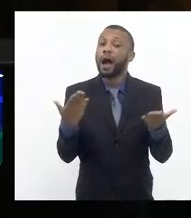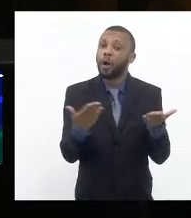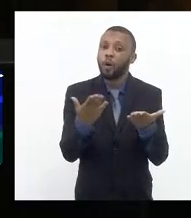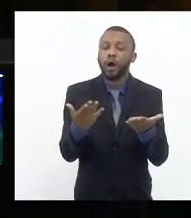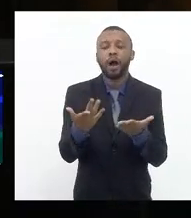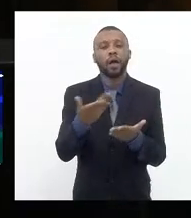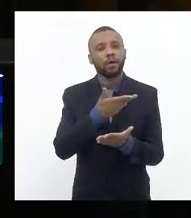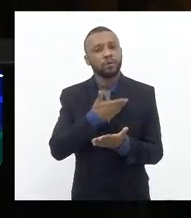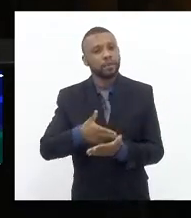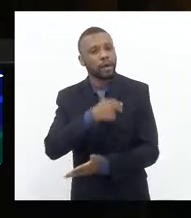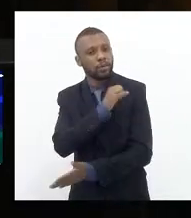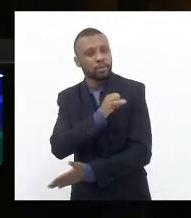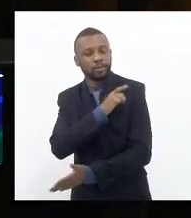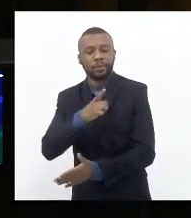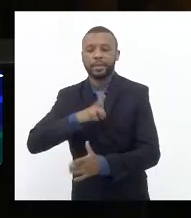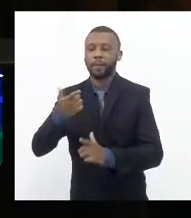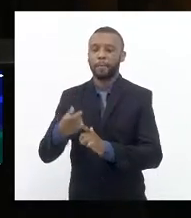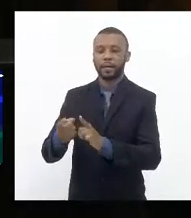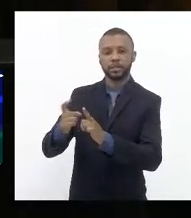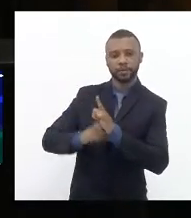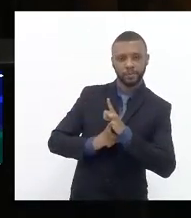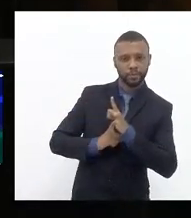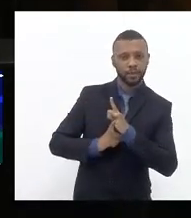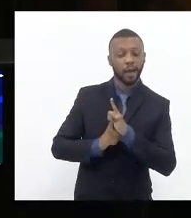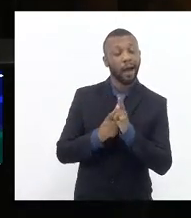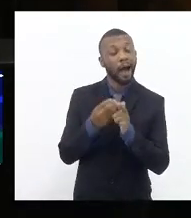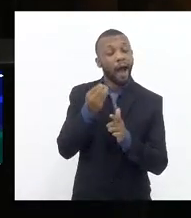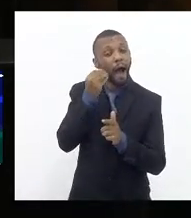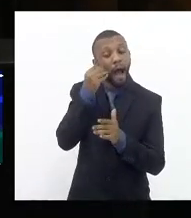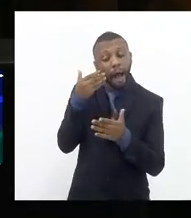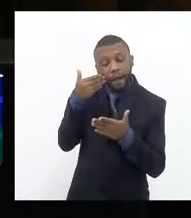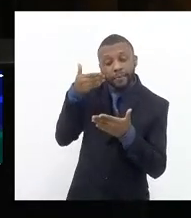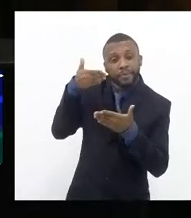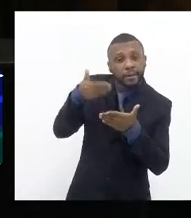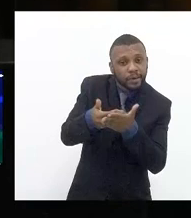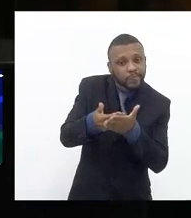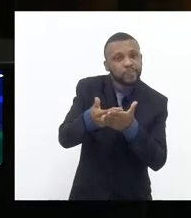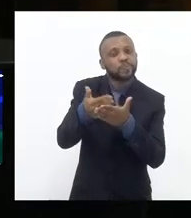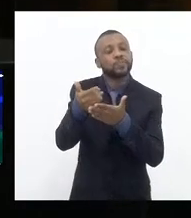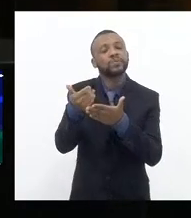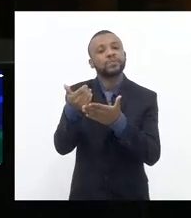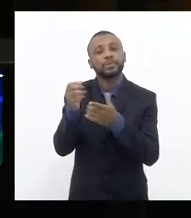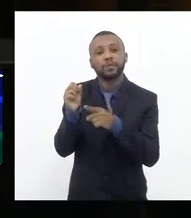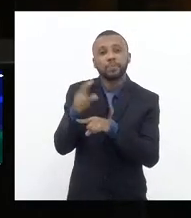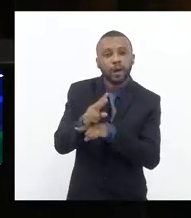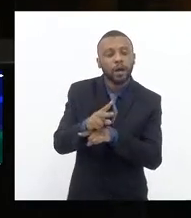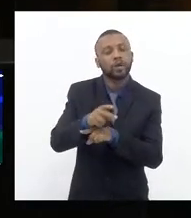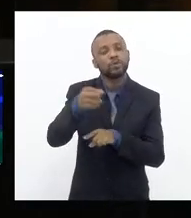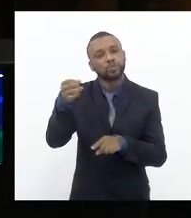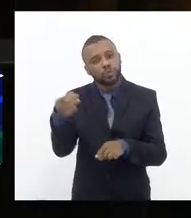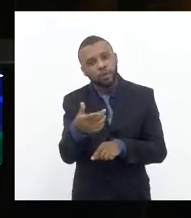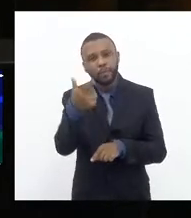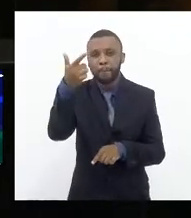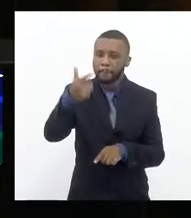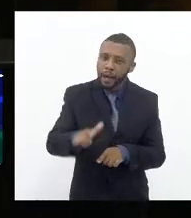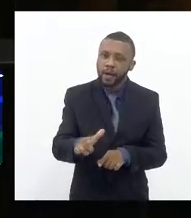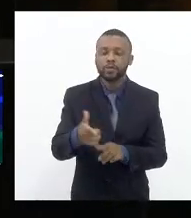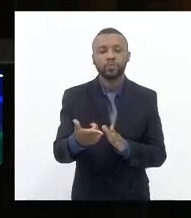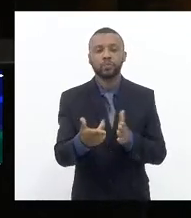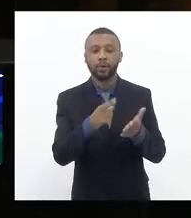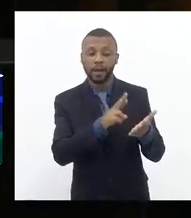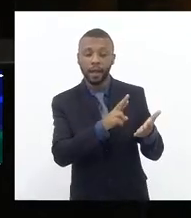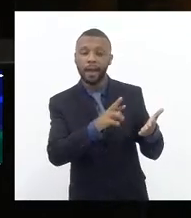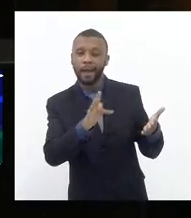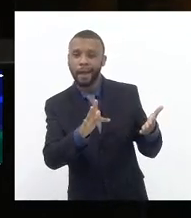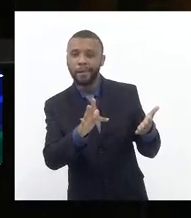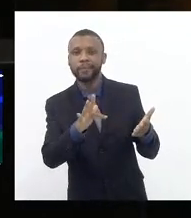União, às vésperas de ingressar no novo regime de recuperação fiscal por 9 anos, de